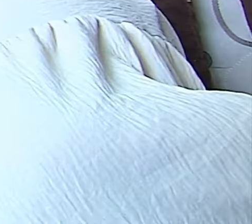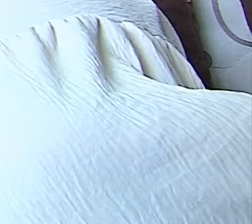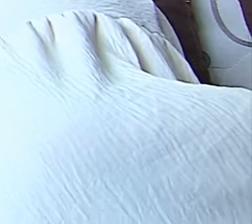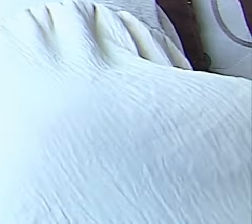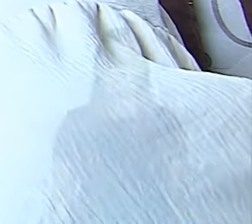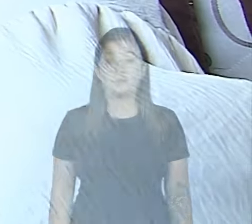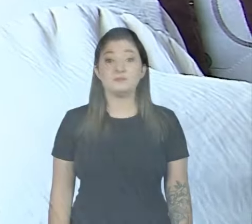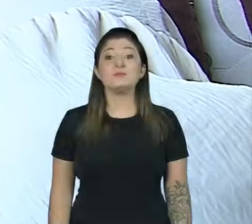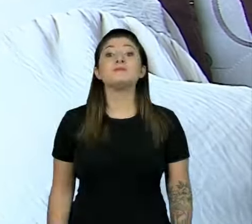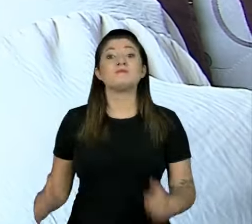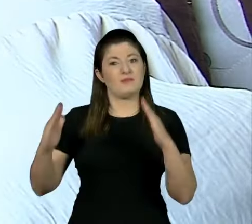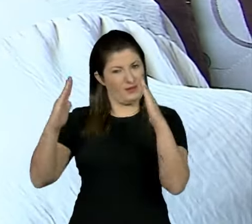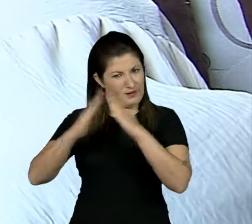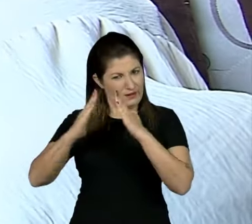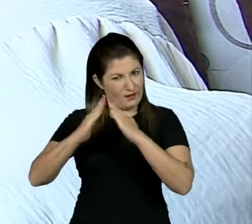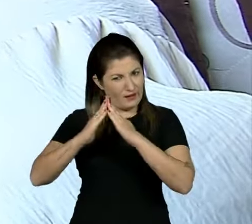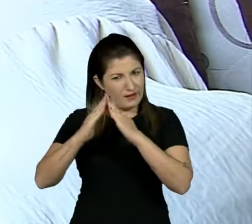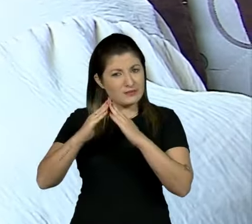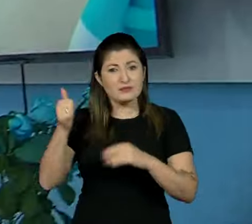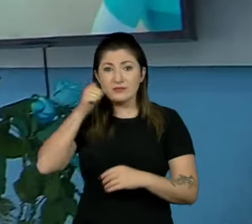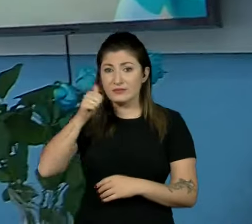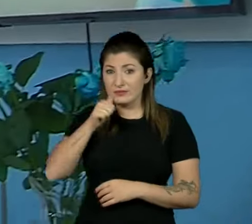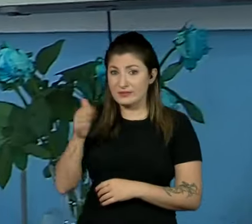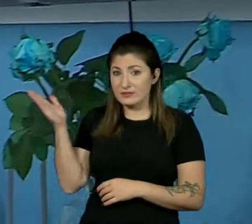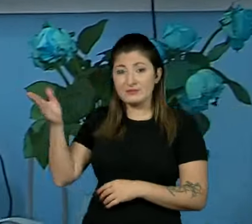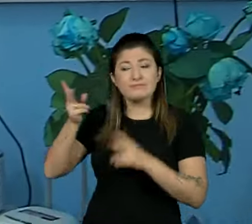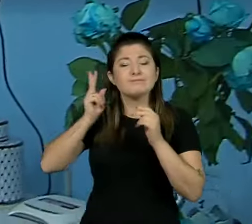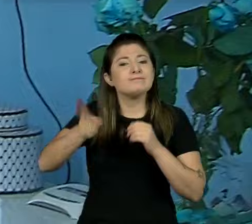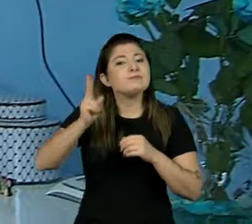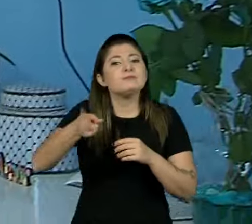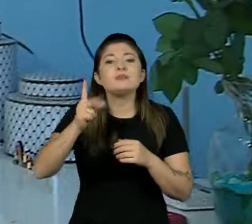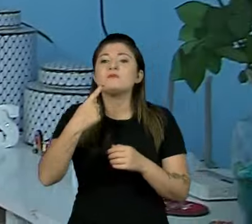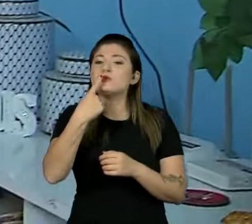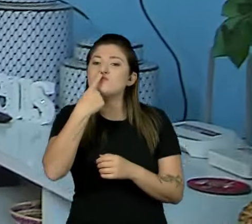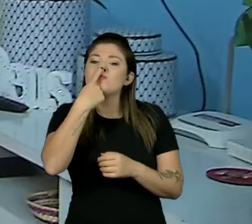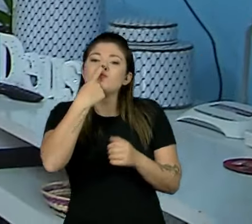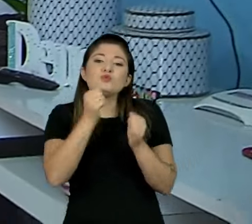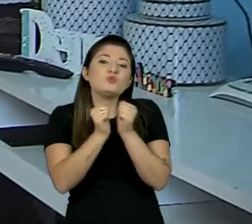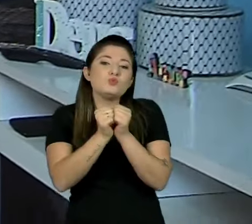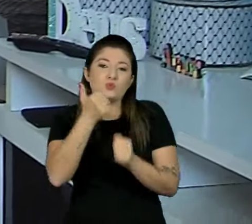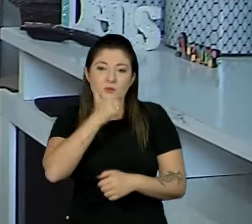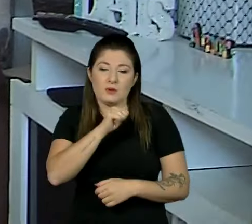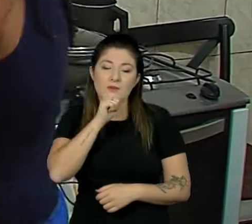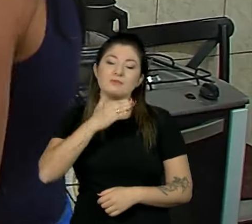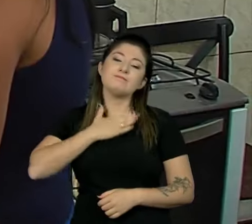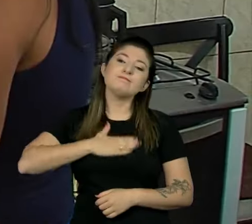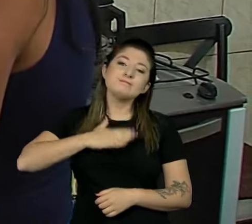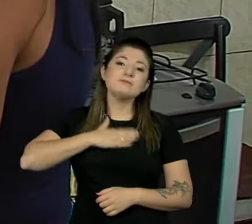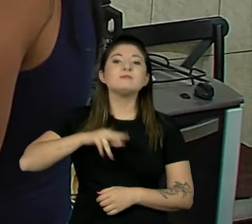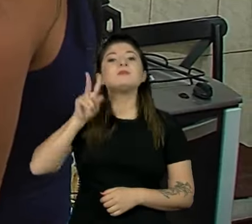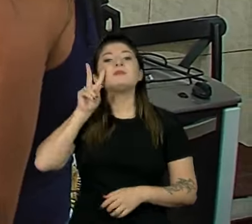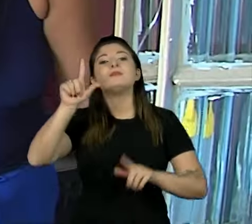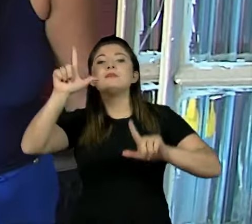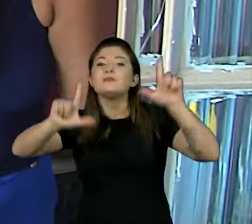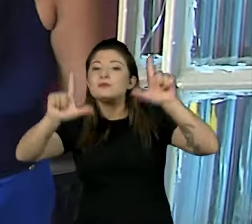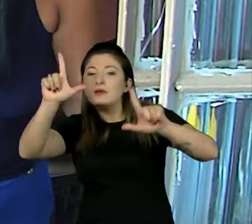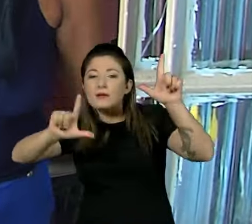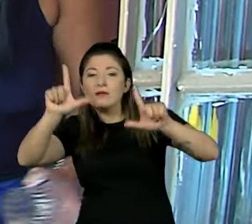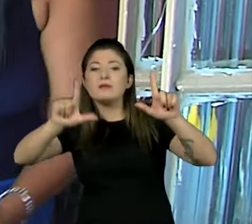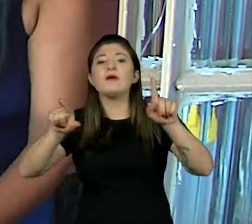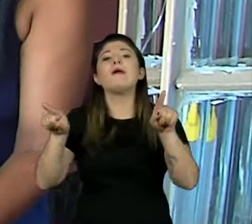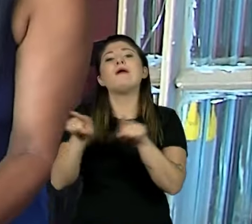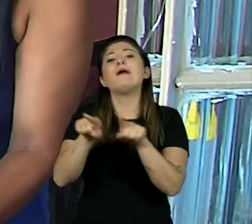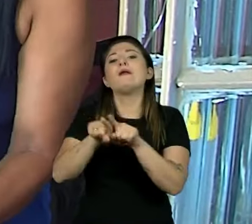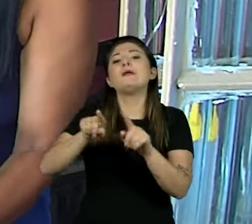Em casa, a Isabela está quase sempre com a mãe. Nos momentos de descanso, em frente à TV ou ajudando nas atividades